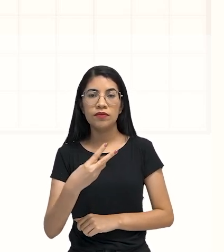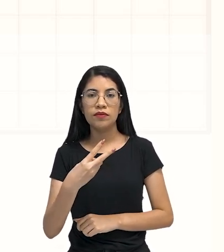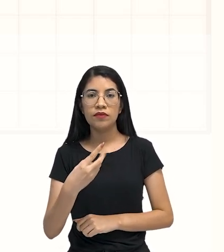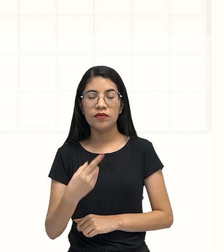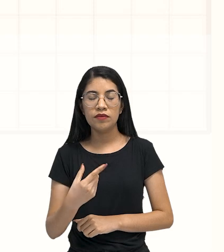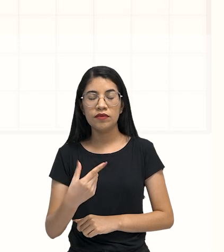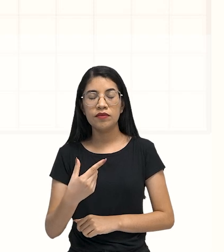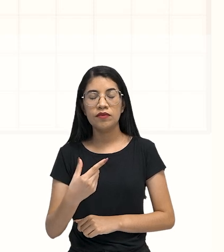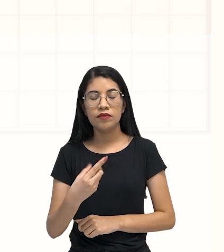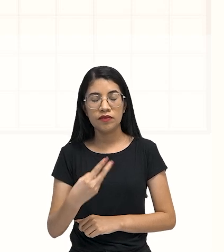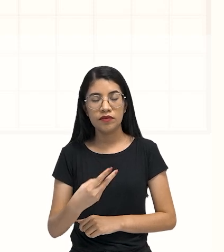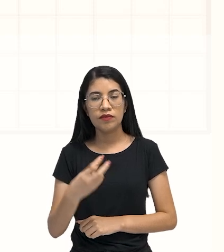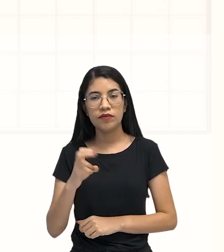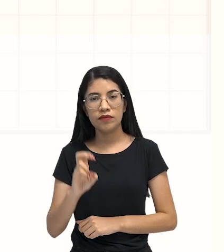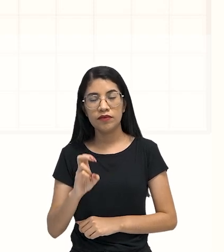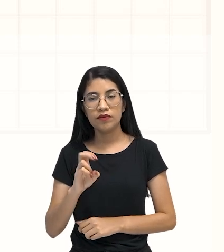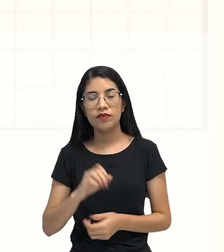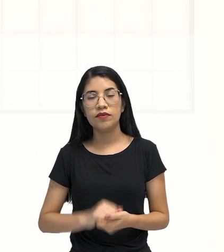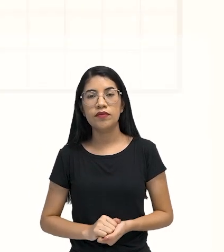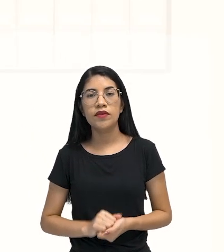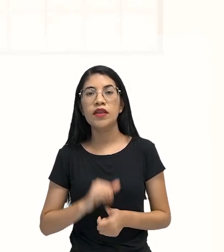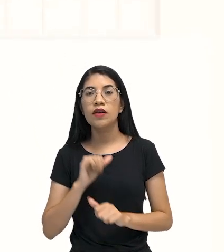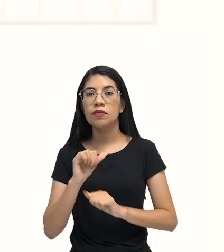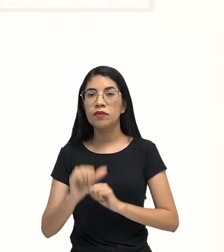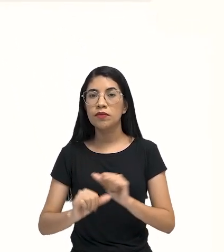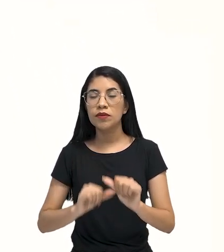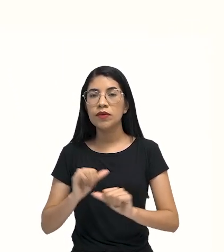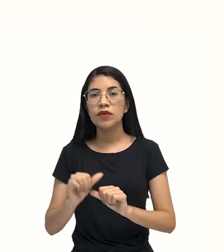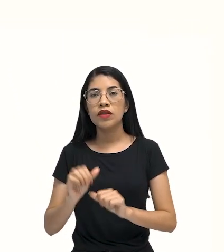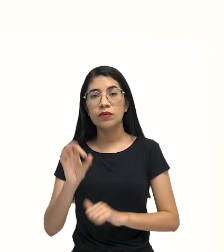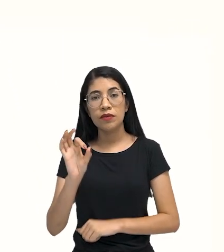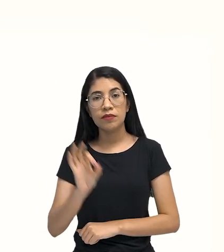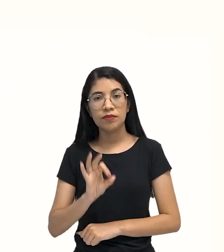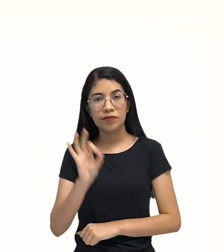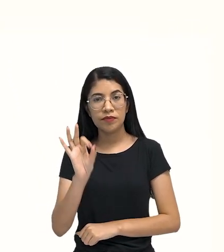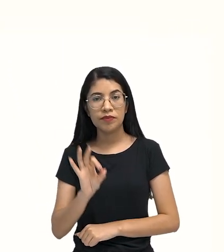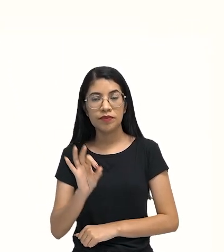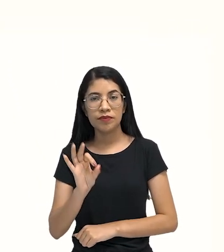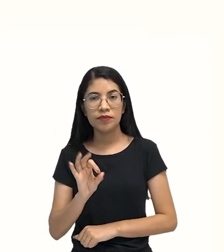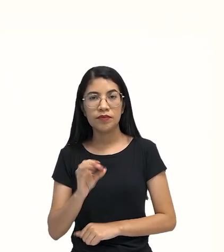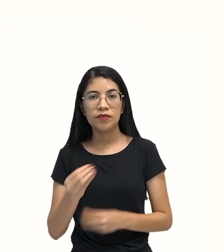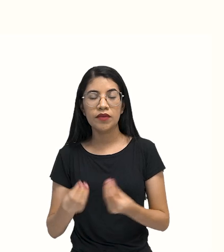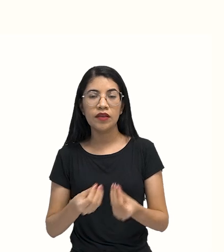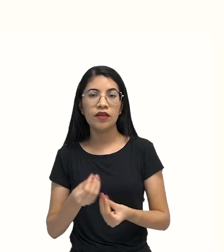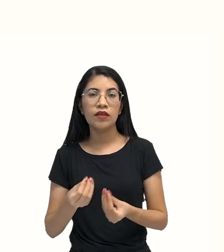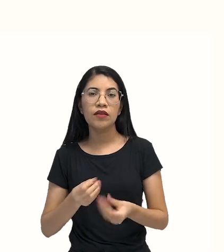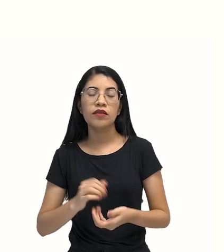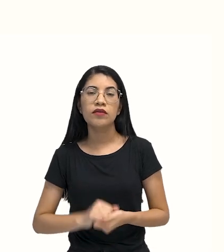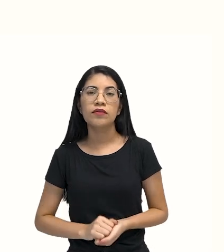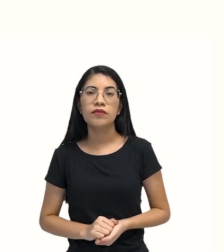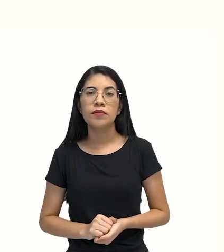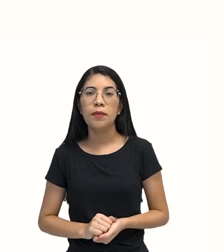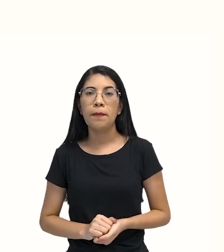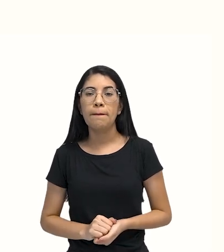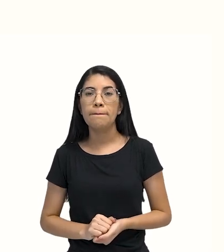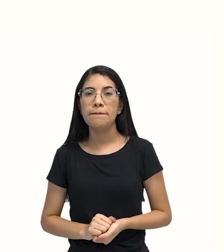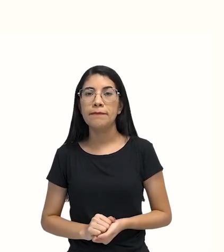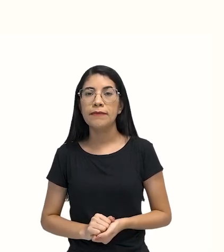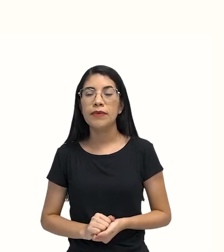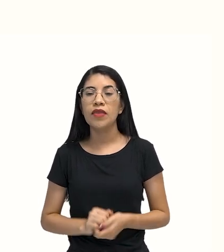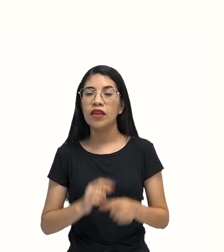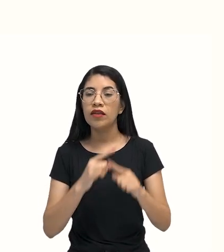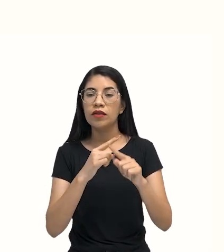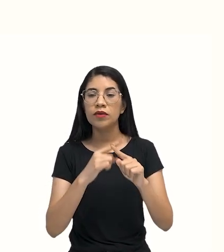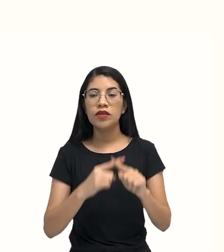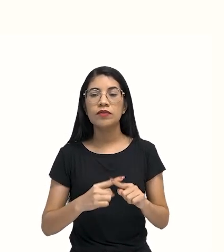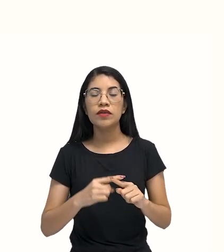0,325, tá? Transformando isso em porcentagem, ou seja,